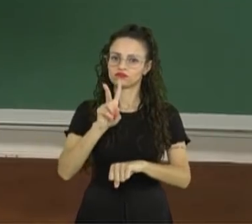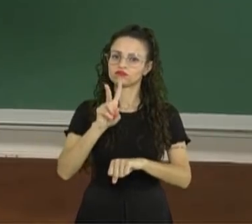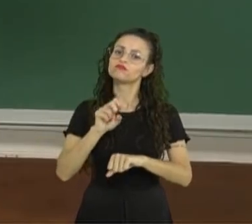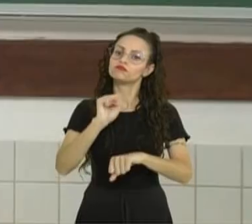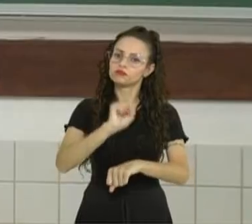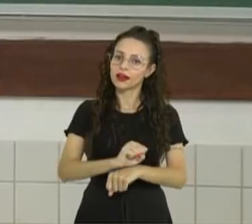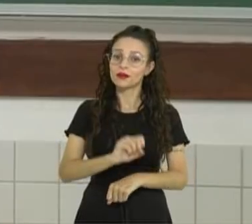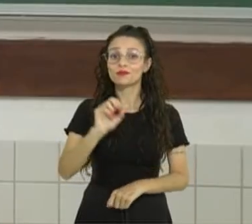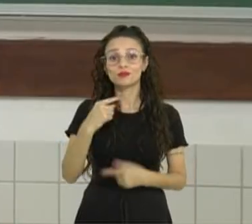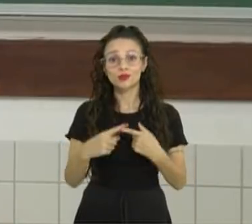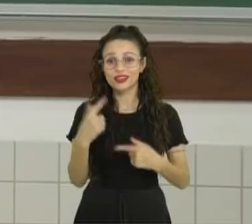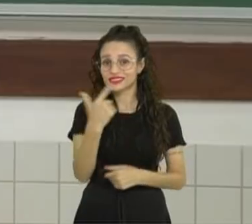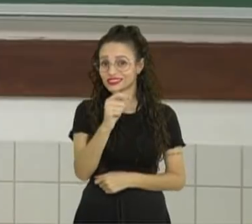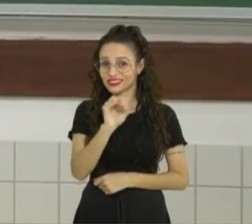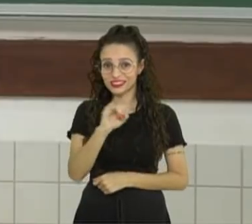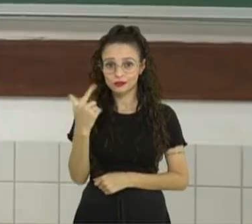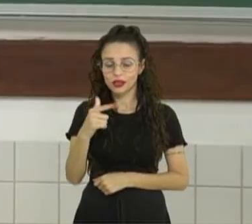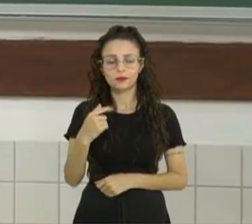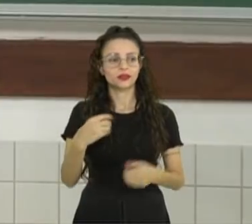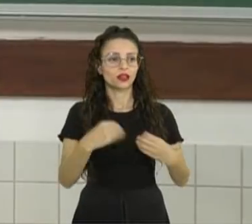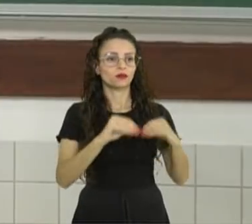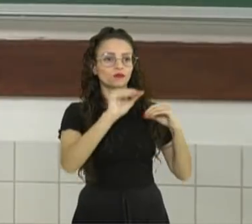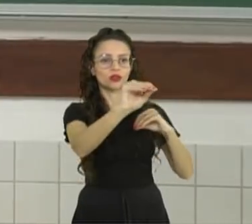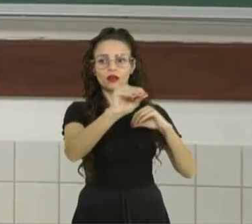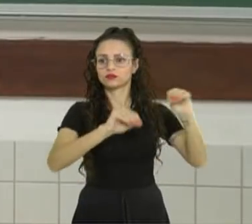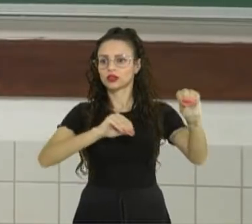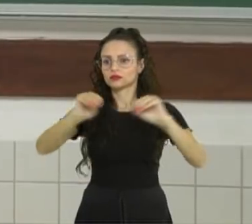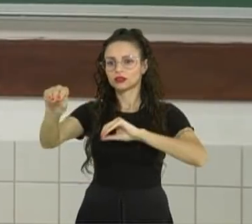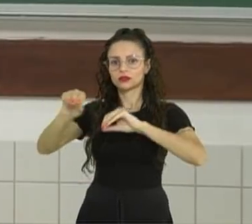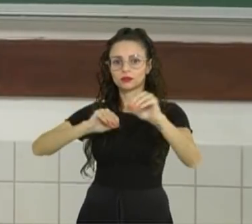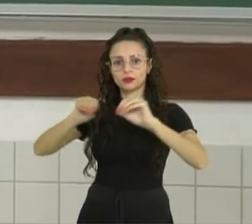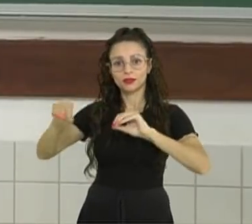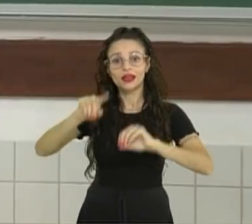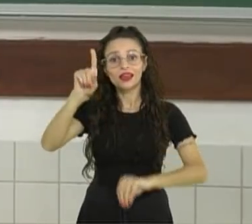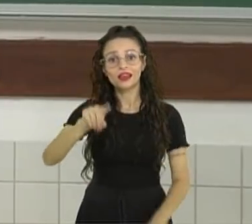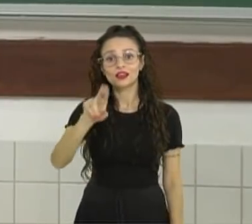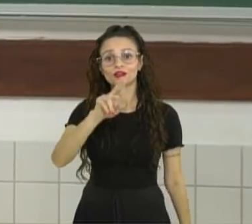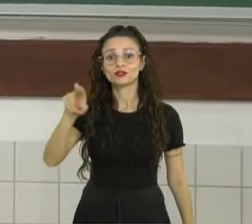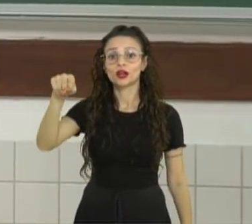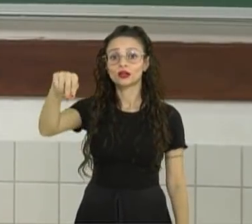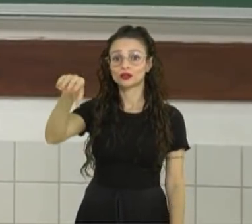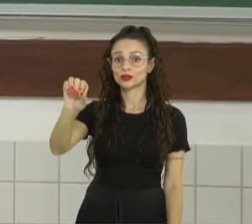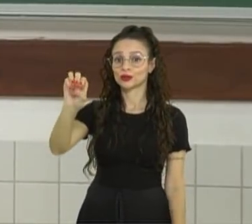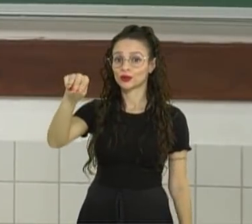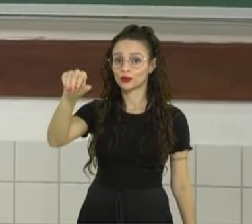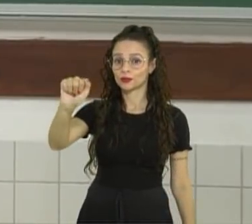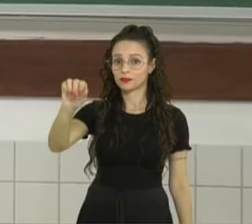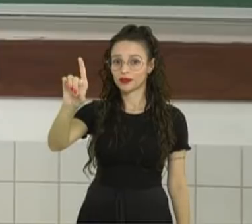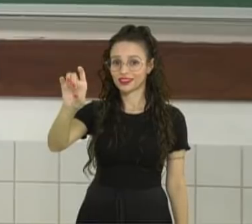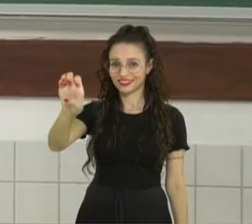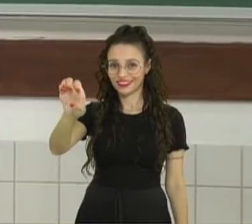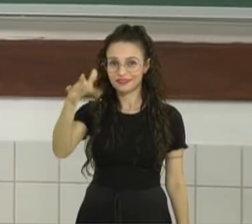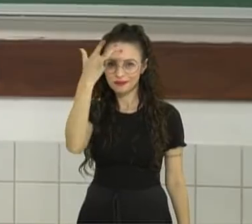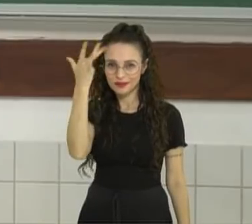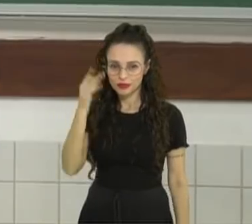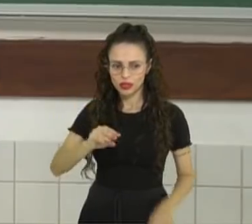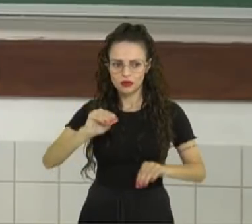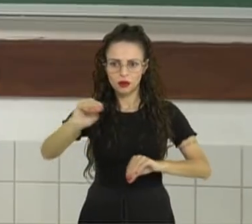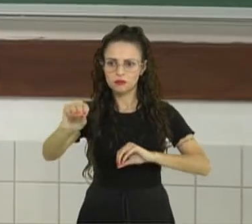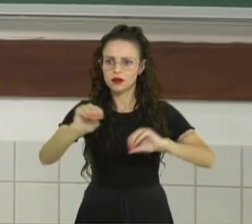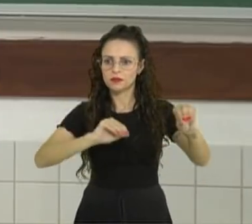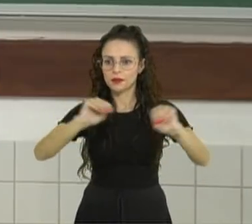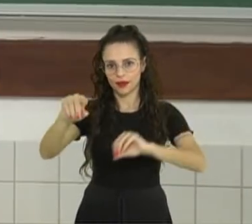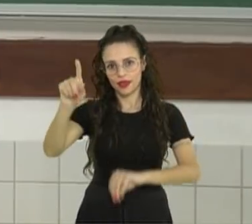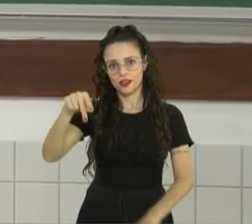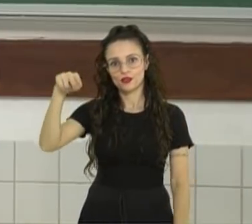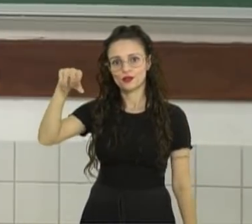tem que ficar sempre se movimentando. Essa movimentação nós chamamos, inclusive, de nomadismo. Para